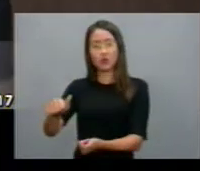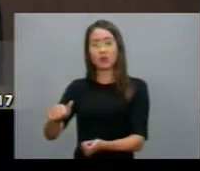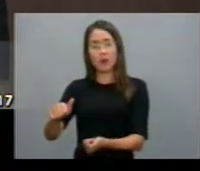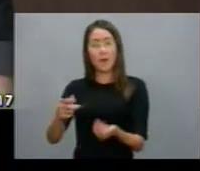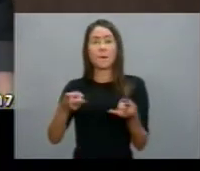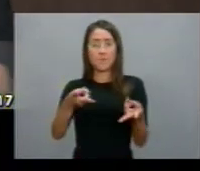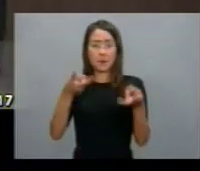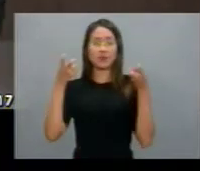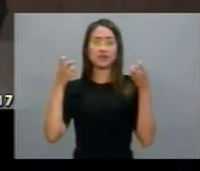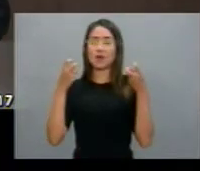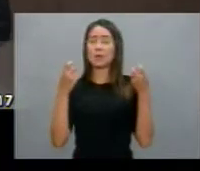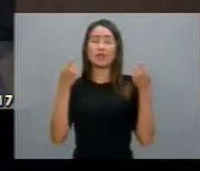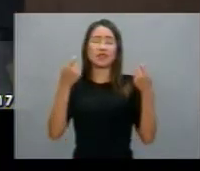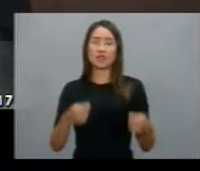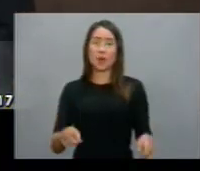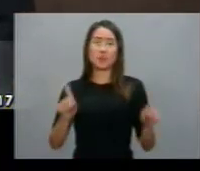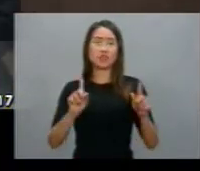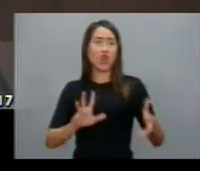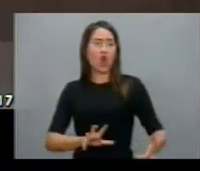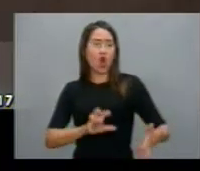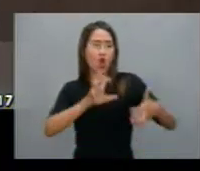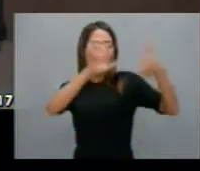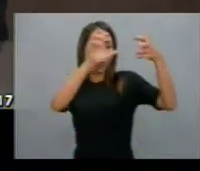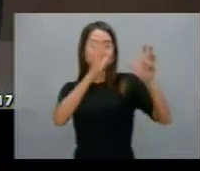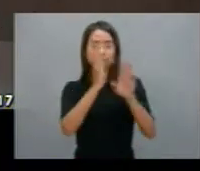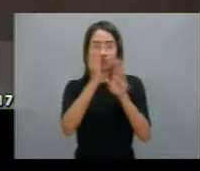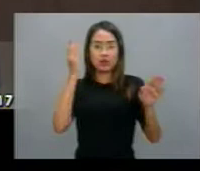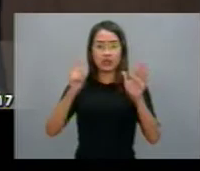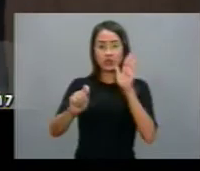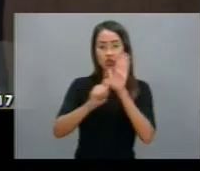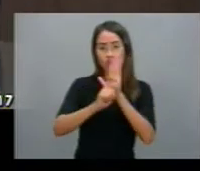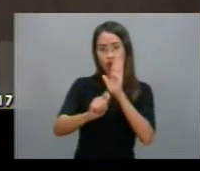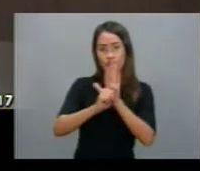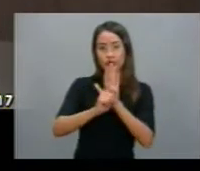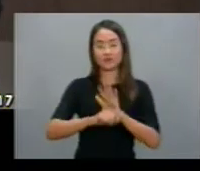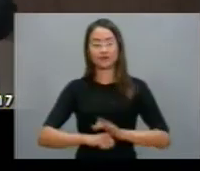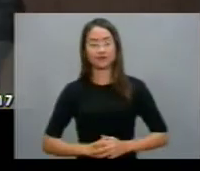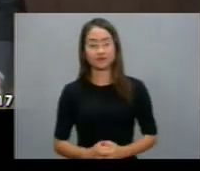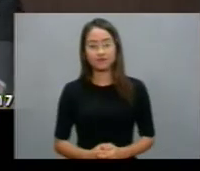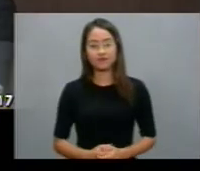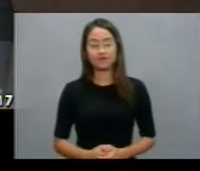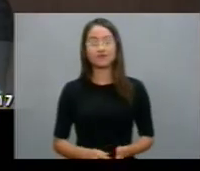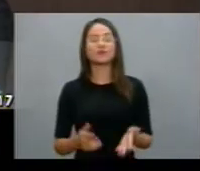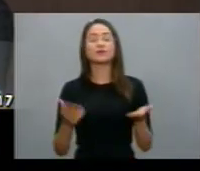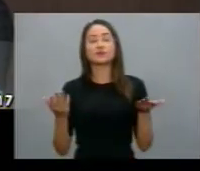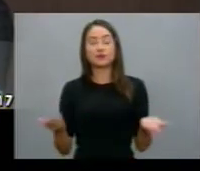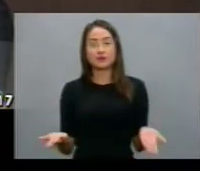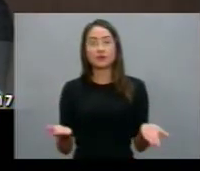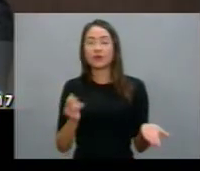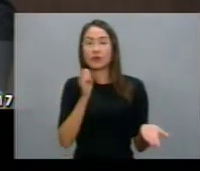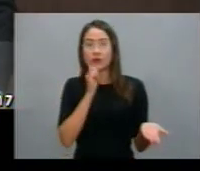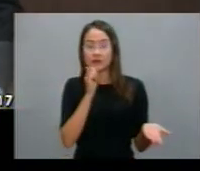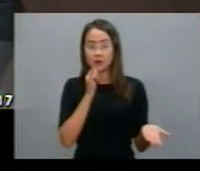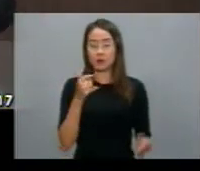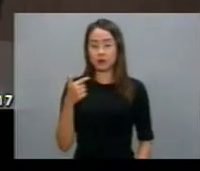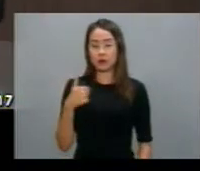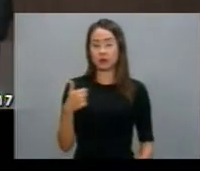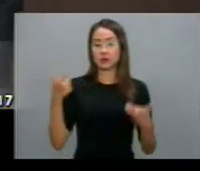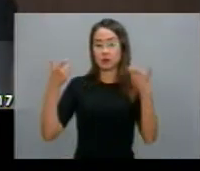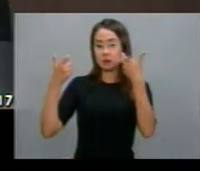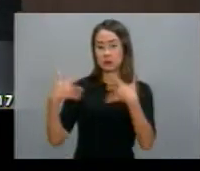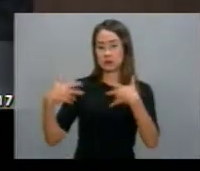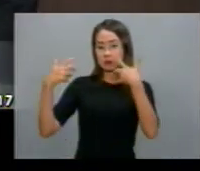dá certo. Portanto, aqui não se trata simplesmente de uma fala de